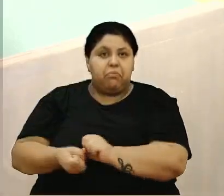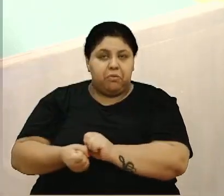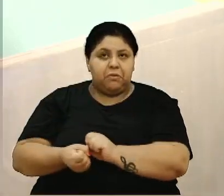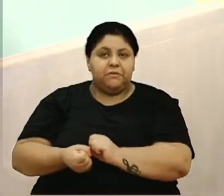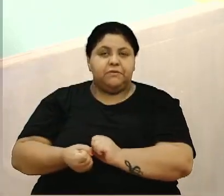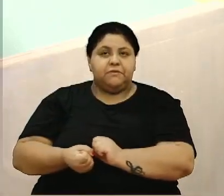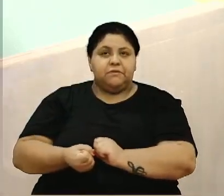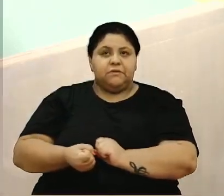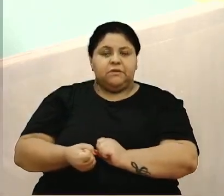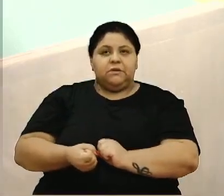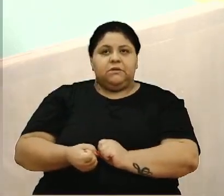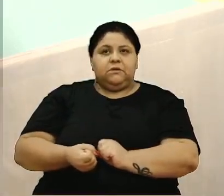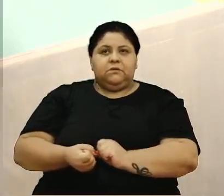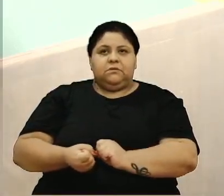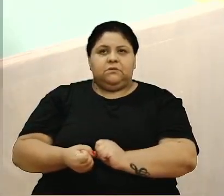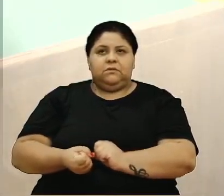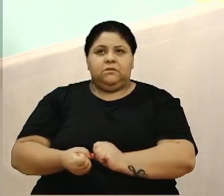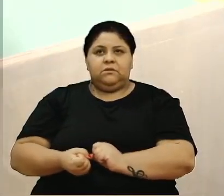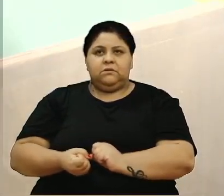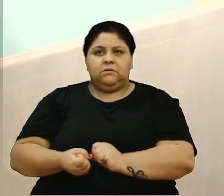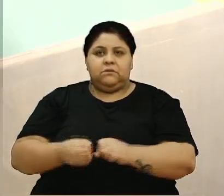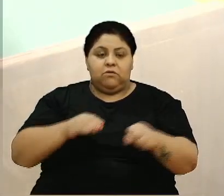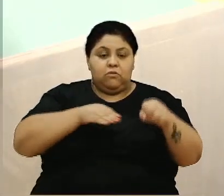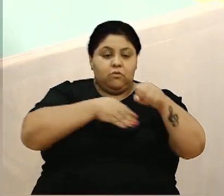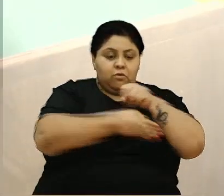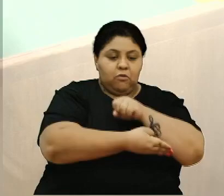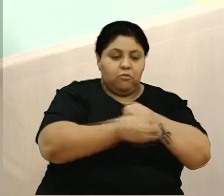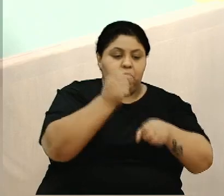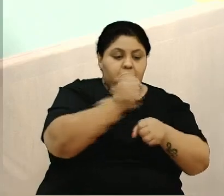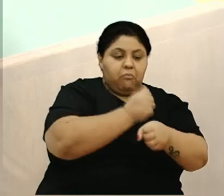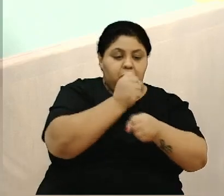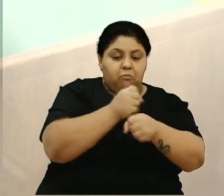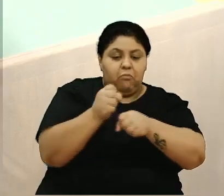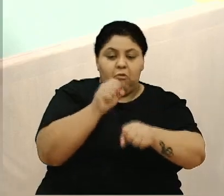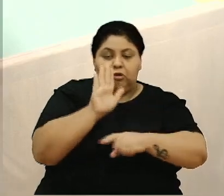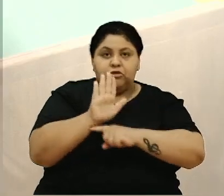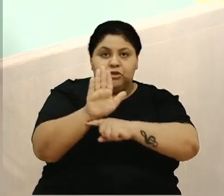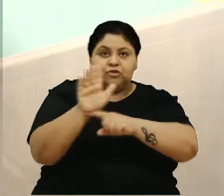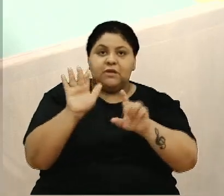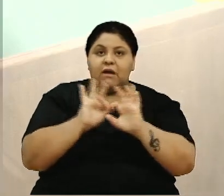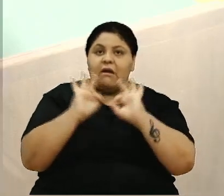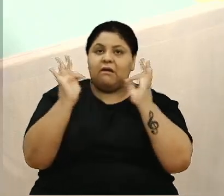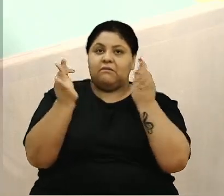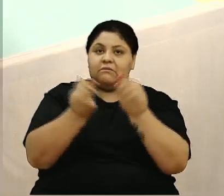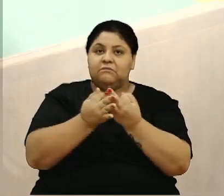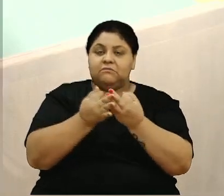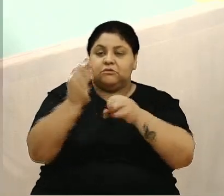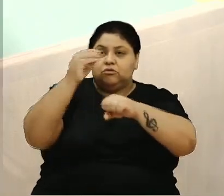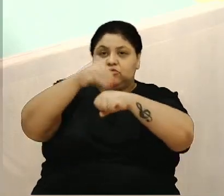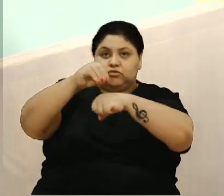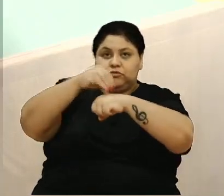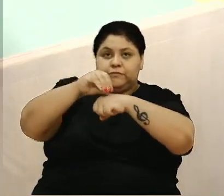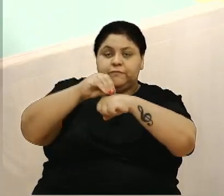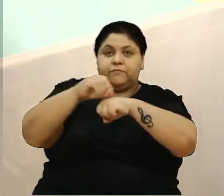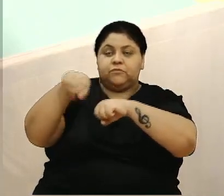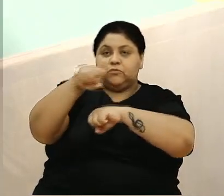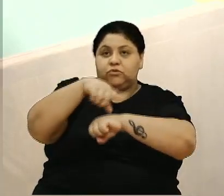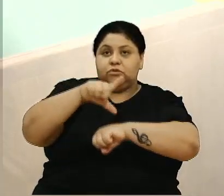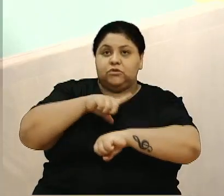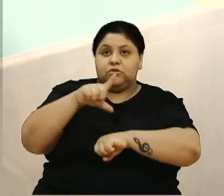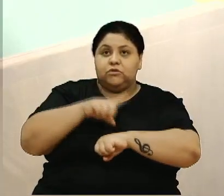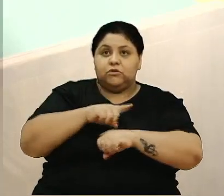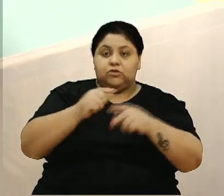e que o Banco de Materiais de Construção possa ajudar essas famílias, sugerindo que logo, logo nós tenhamos um